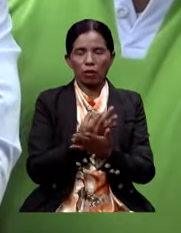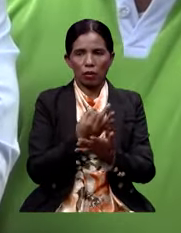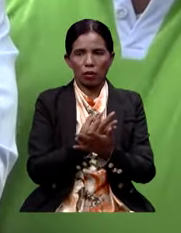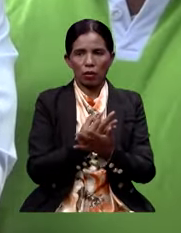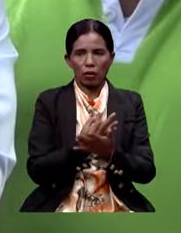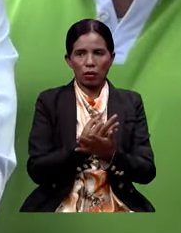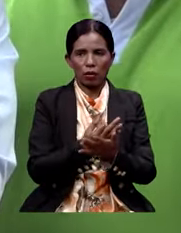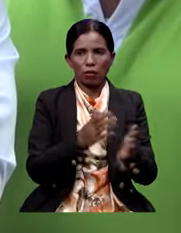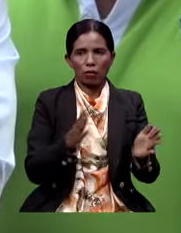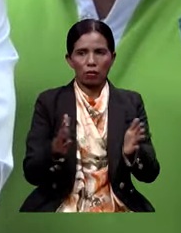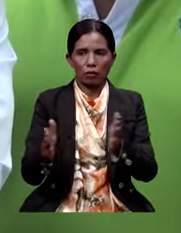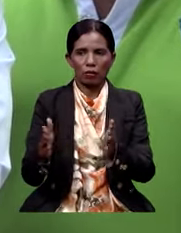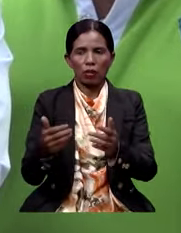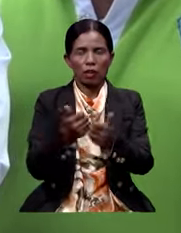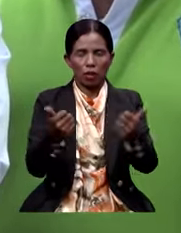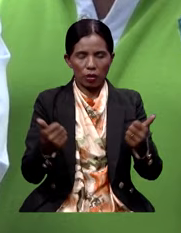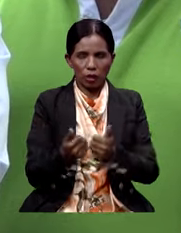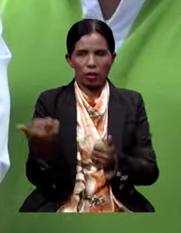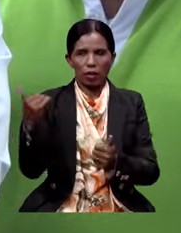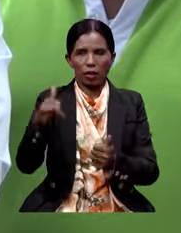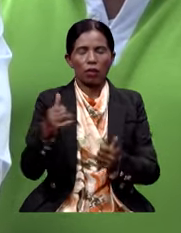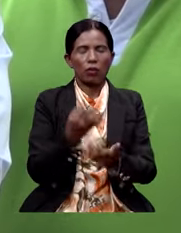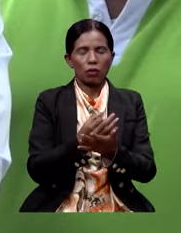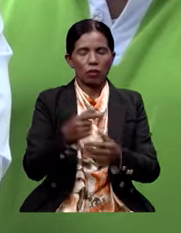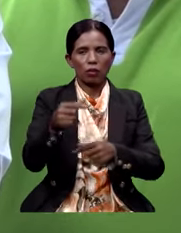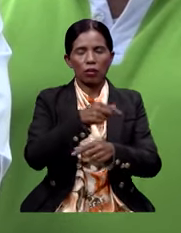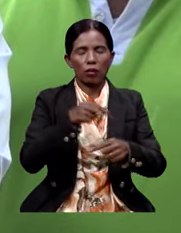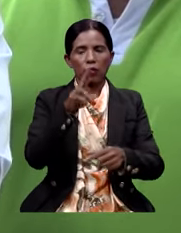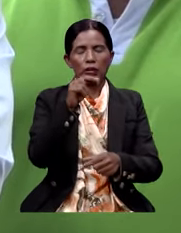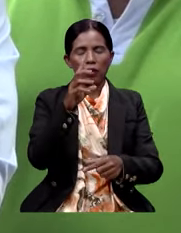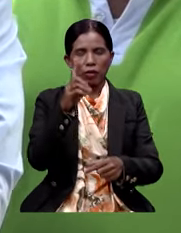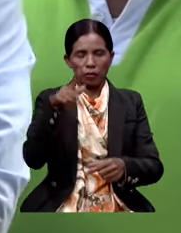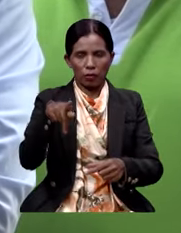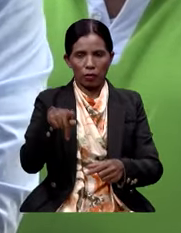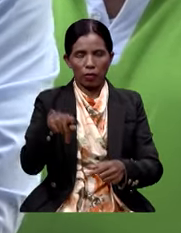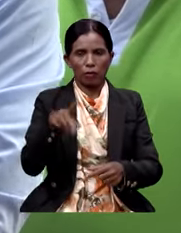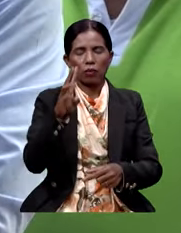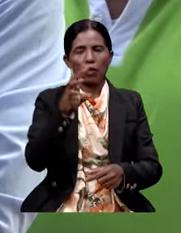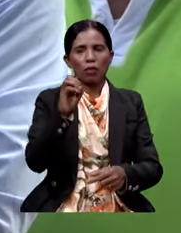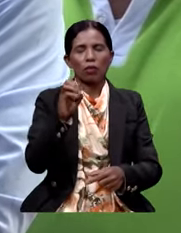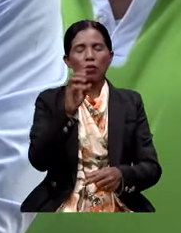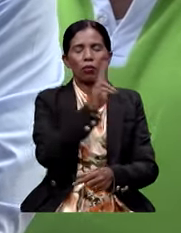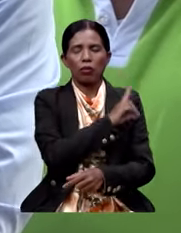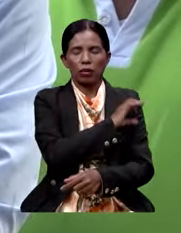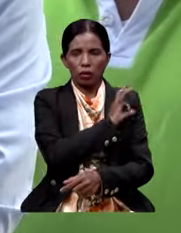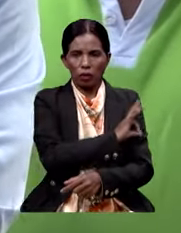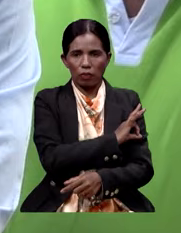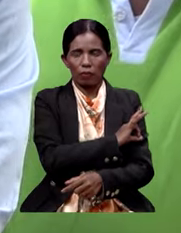compras hosi fundo global agência sir por exemplo fundo global UNDP WHO UNICEF